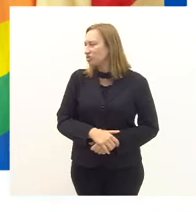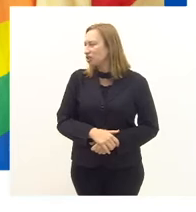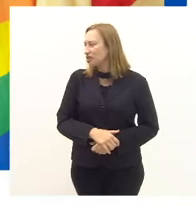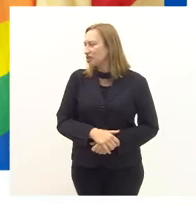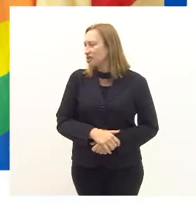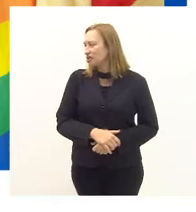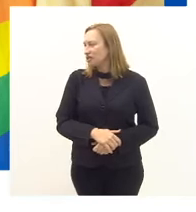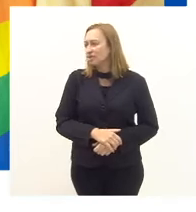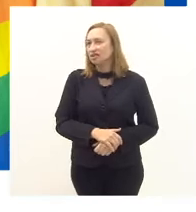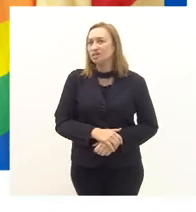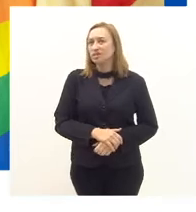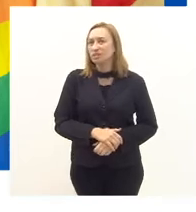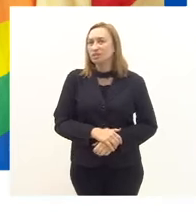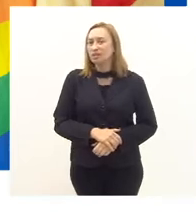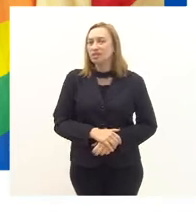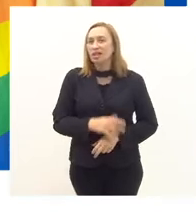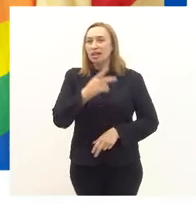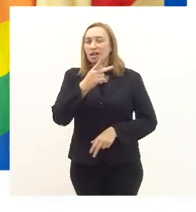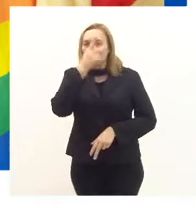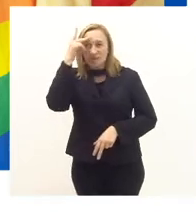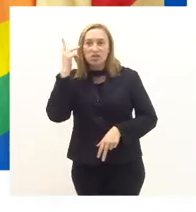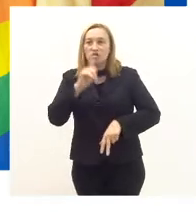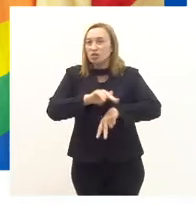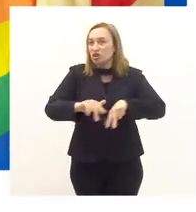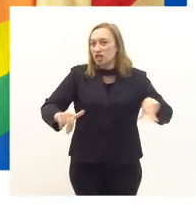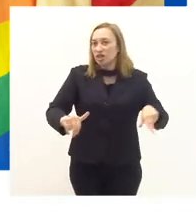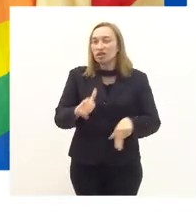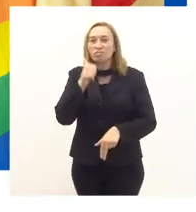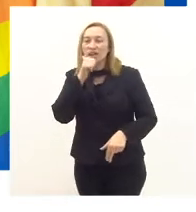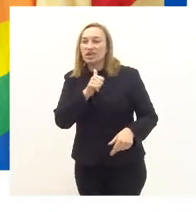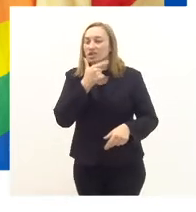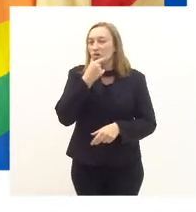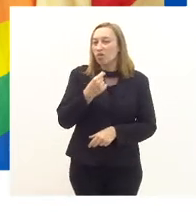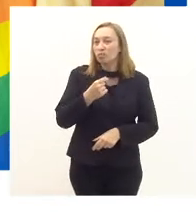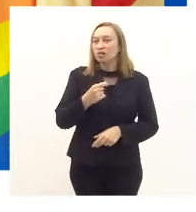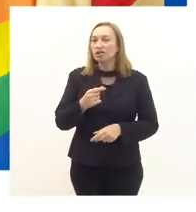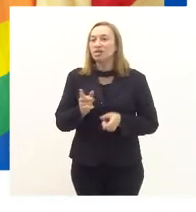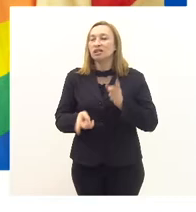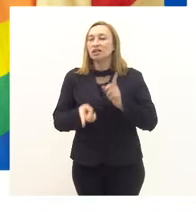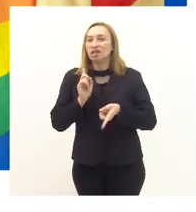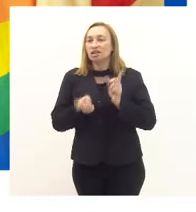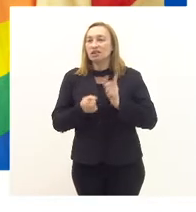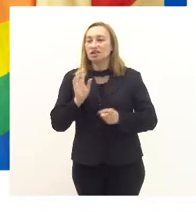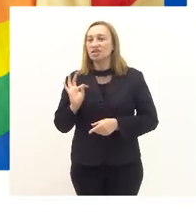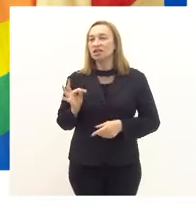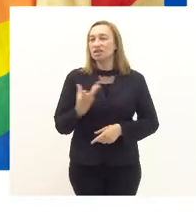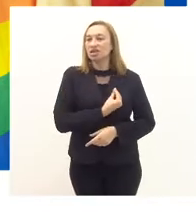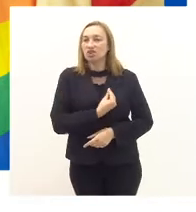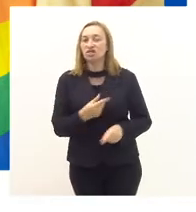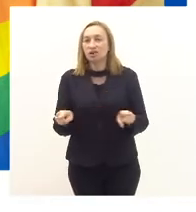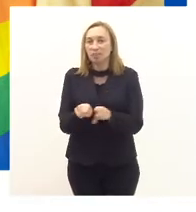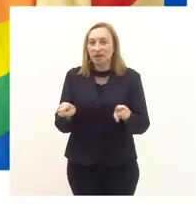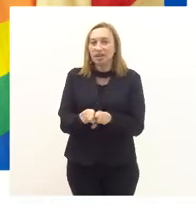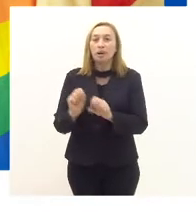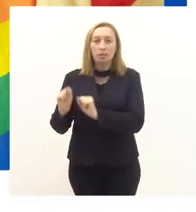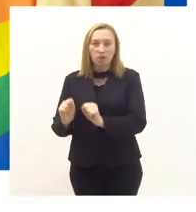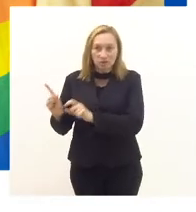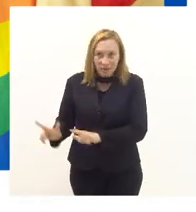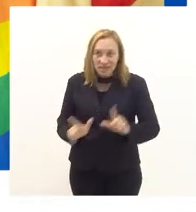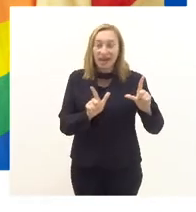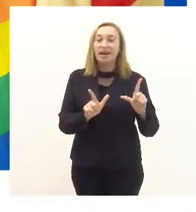ali pessoas cisgêneras, feminino e masculino, travestis e transexuais também. Pode